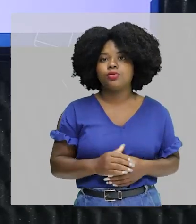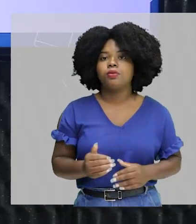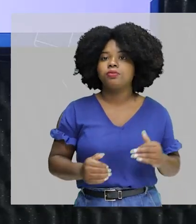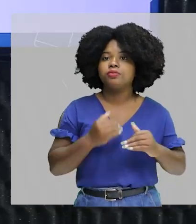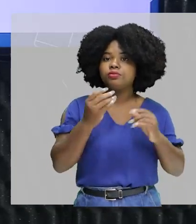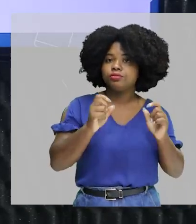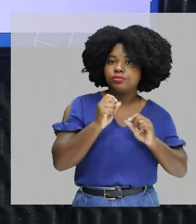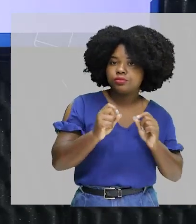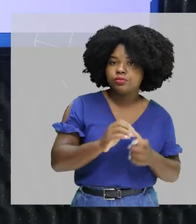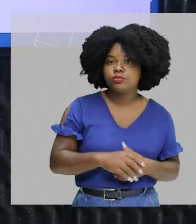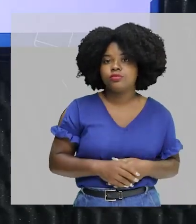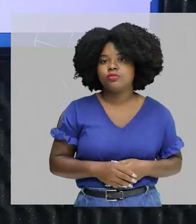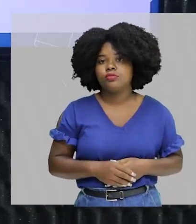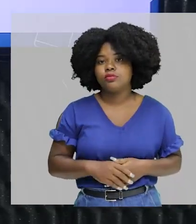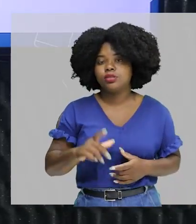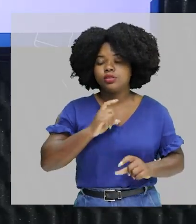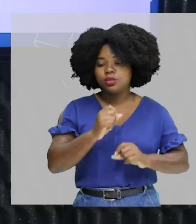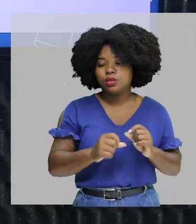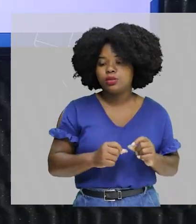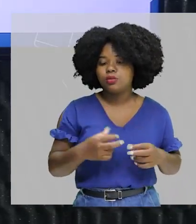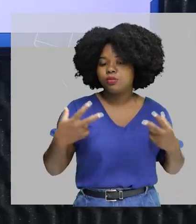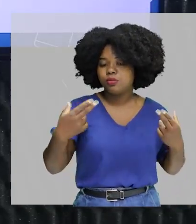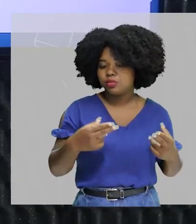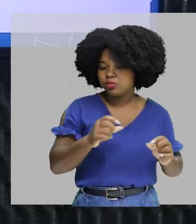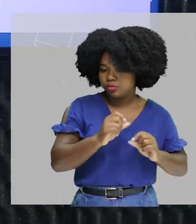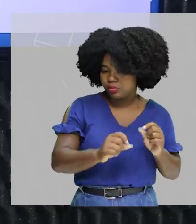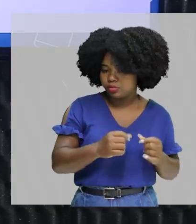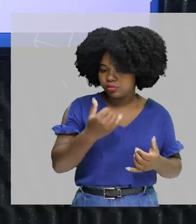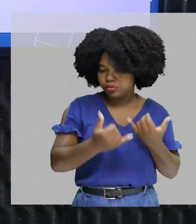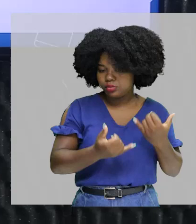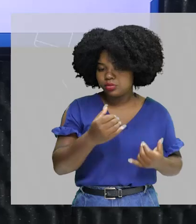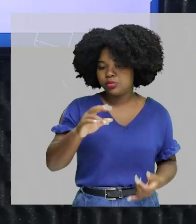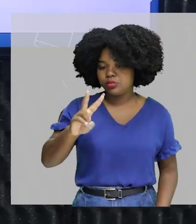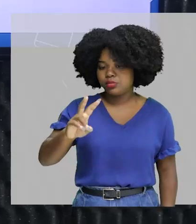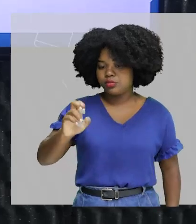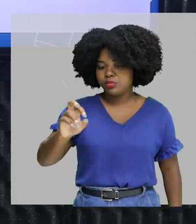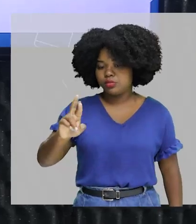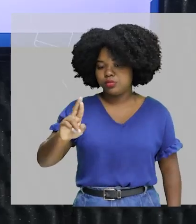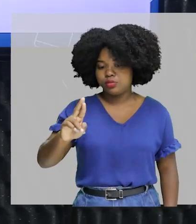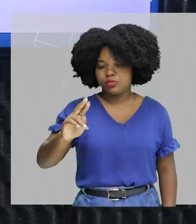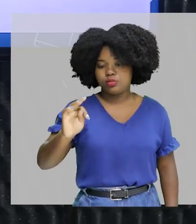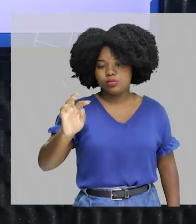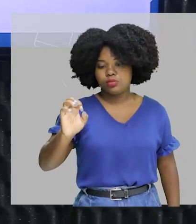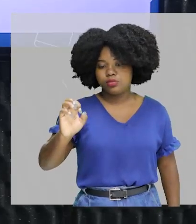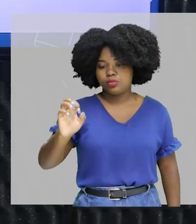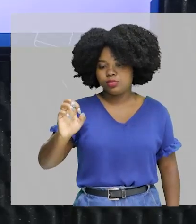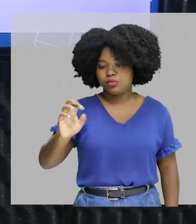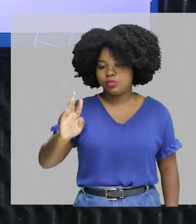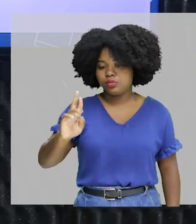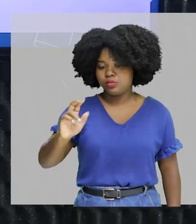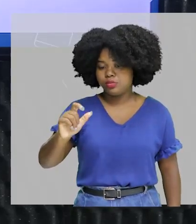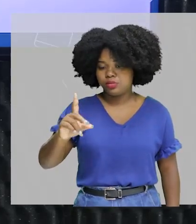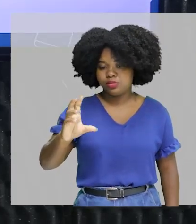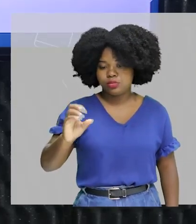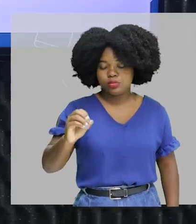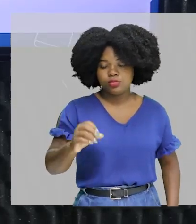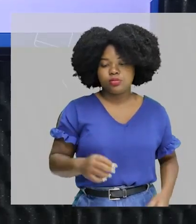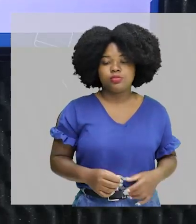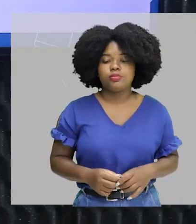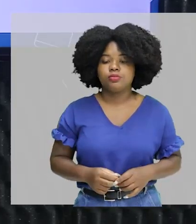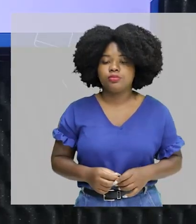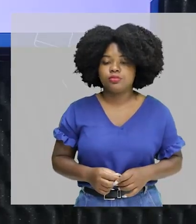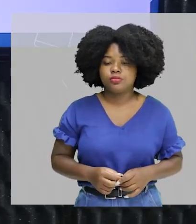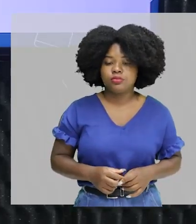evolutivamente traz um parentesco com os vertebrados. Por quê? Os vertebrados que são do filo cordado, tá?